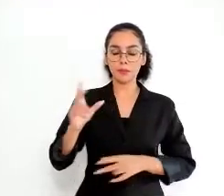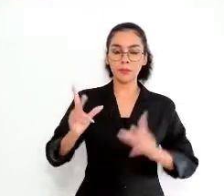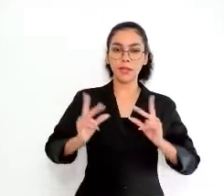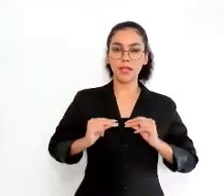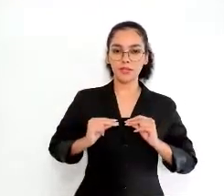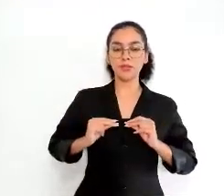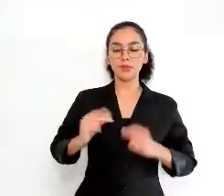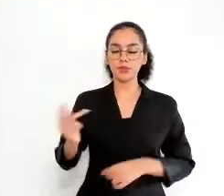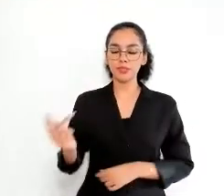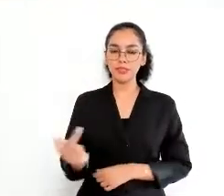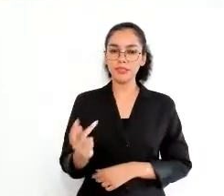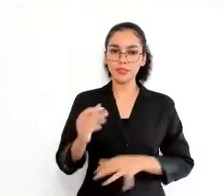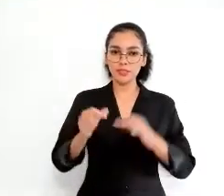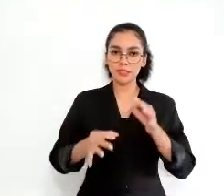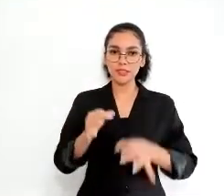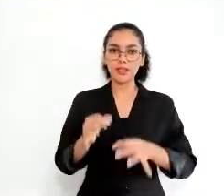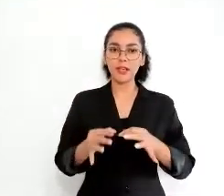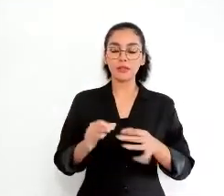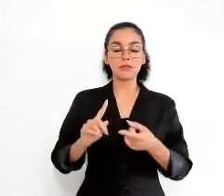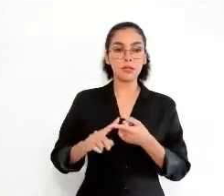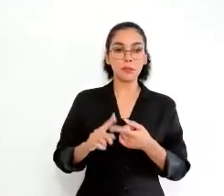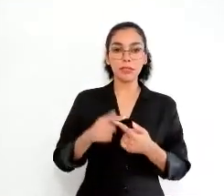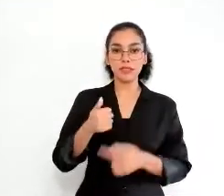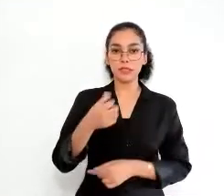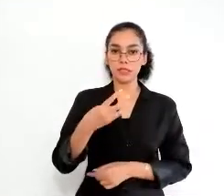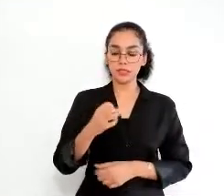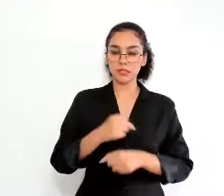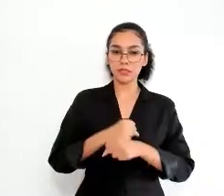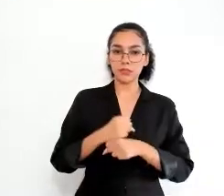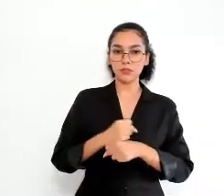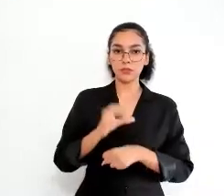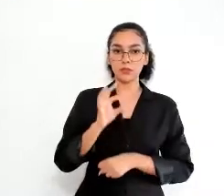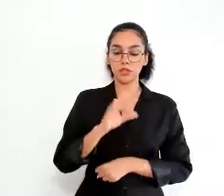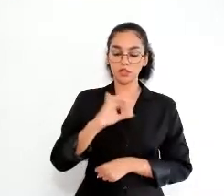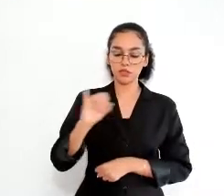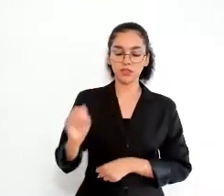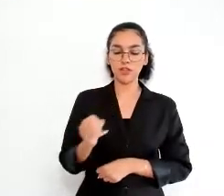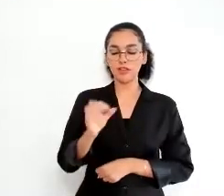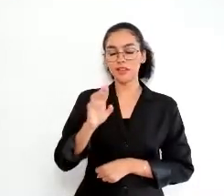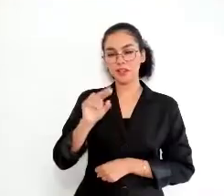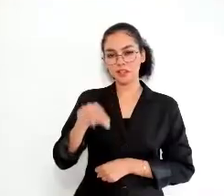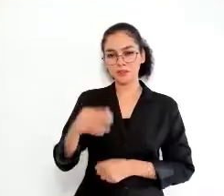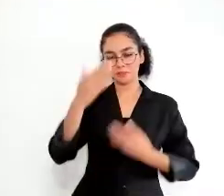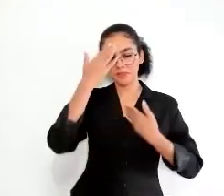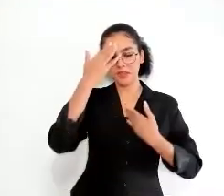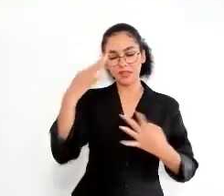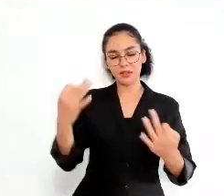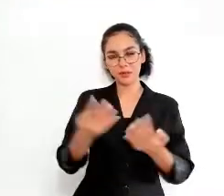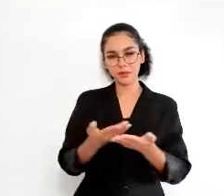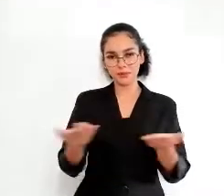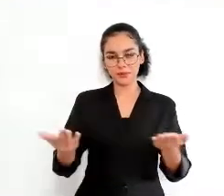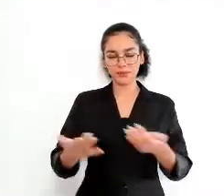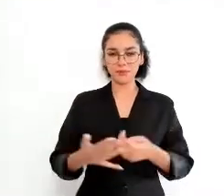130 anos do Tribunal de Justiça do Rio Grande do Norte. Muito obrigado a todos.